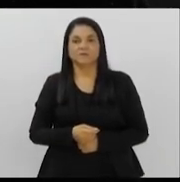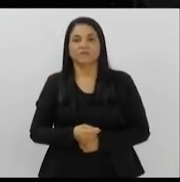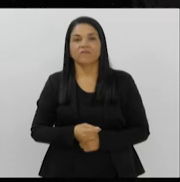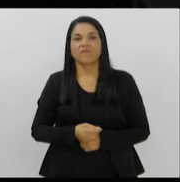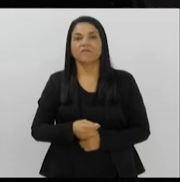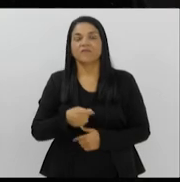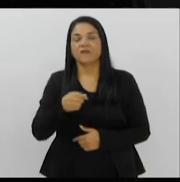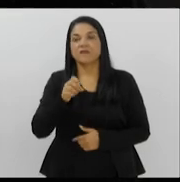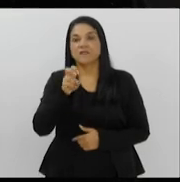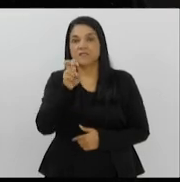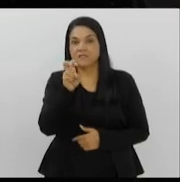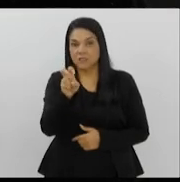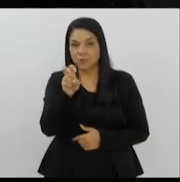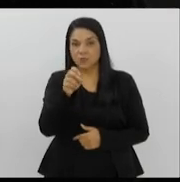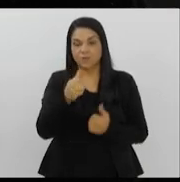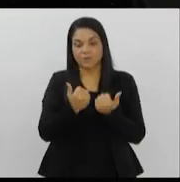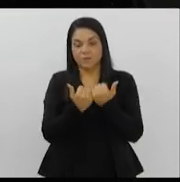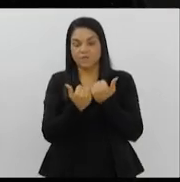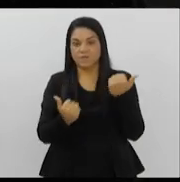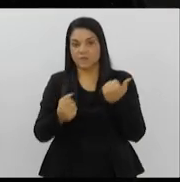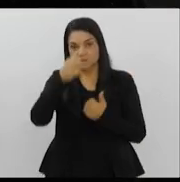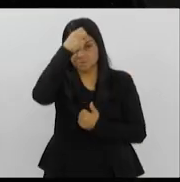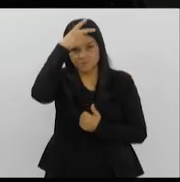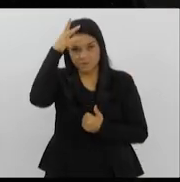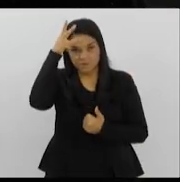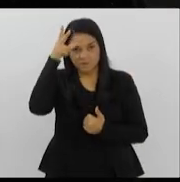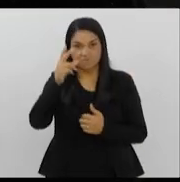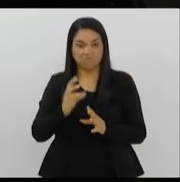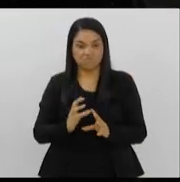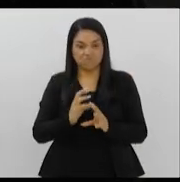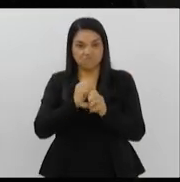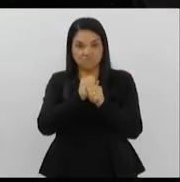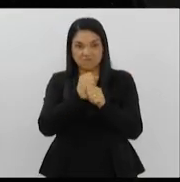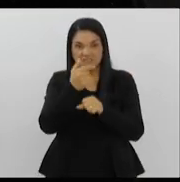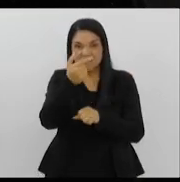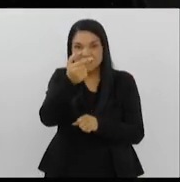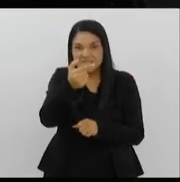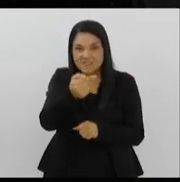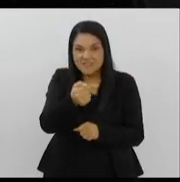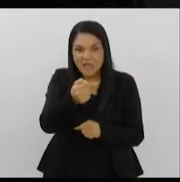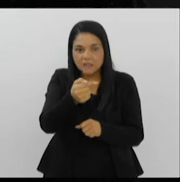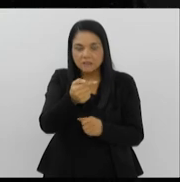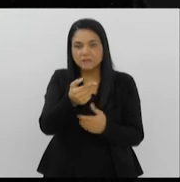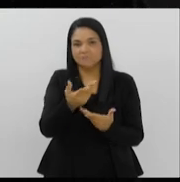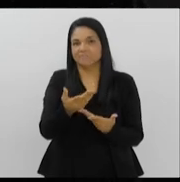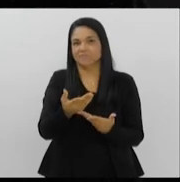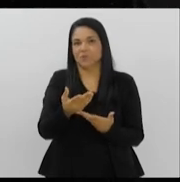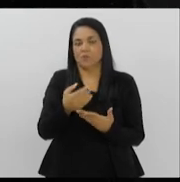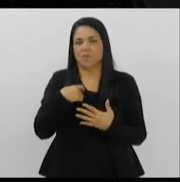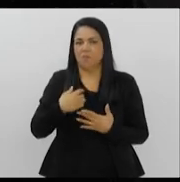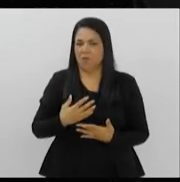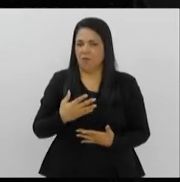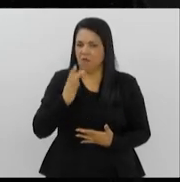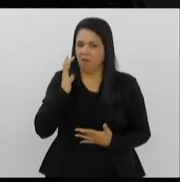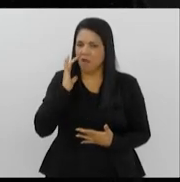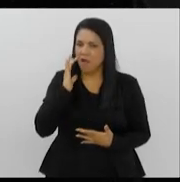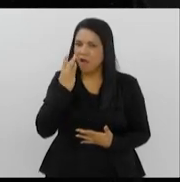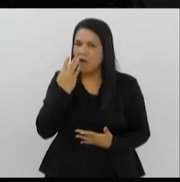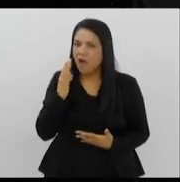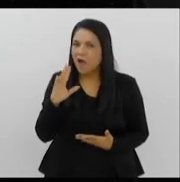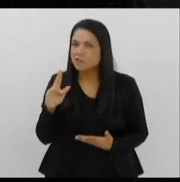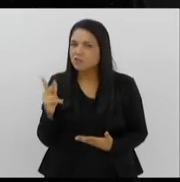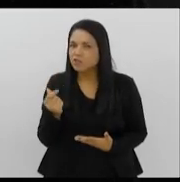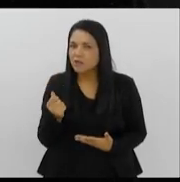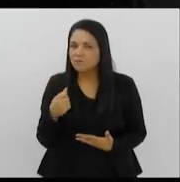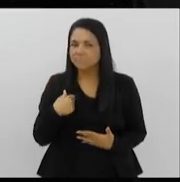17 candidatos. Eu só achei um fenômeno, porque jamais teve um número tão alto. Porque é justo,